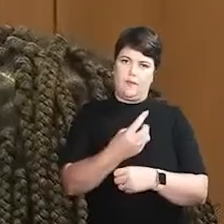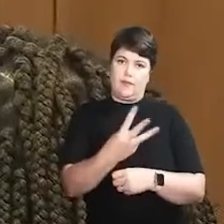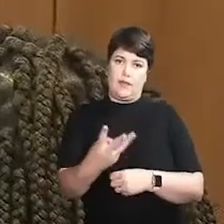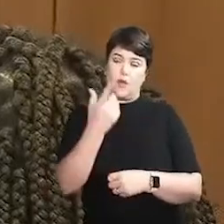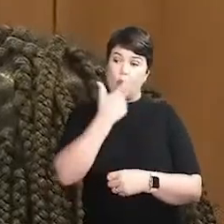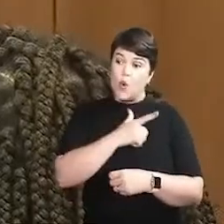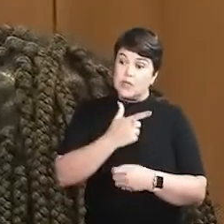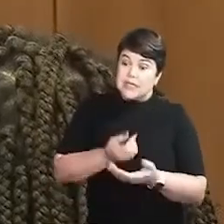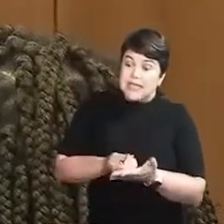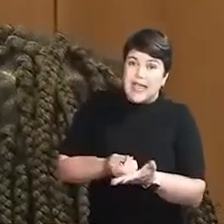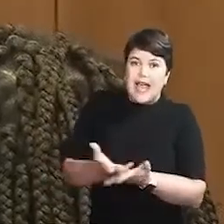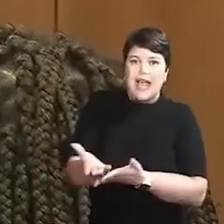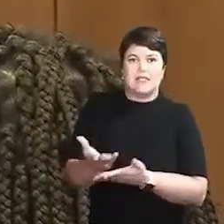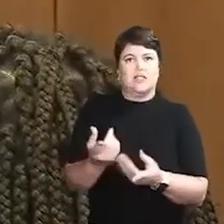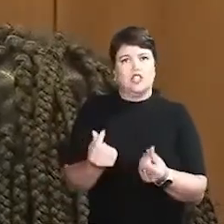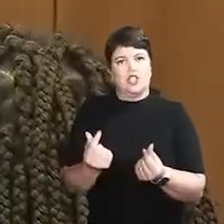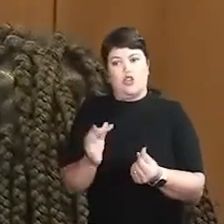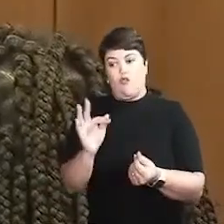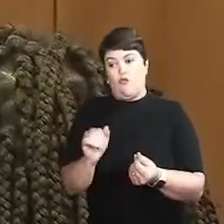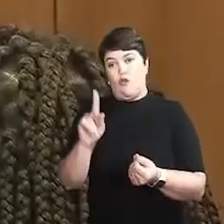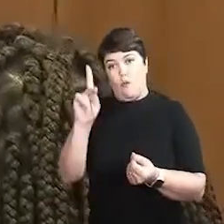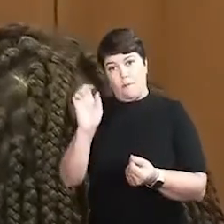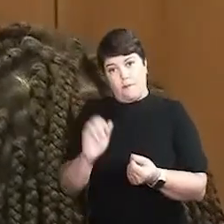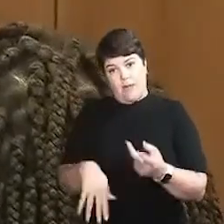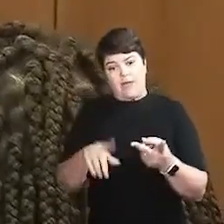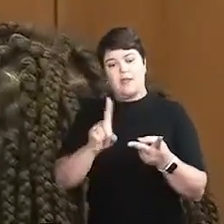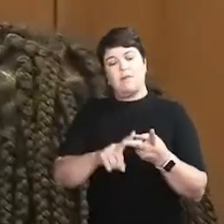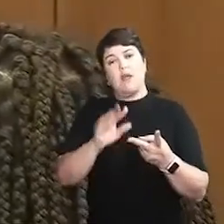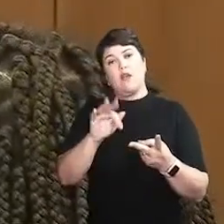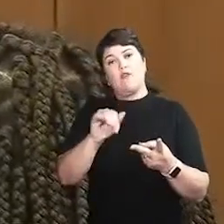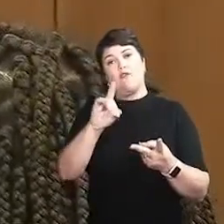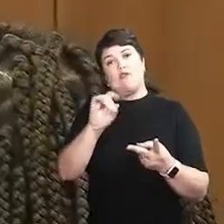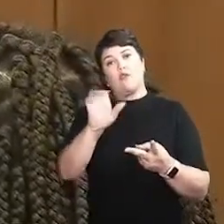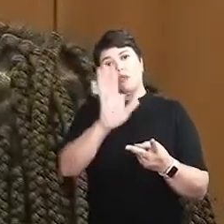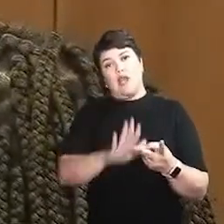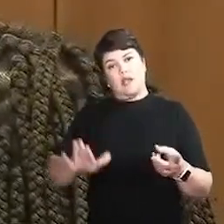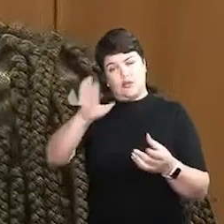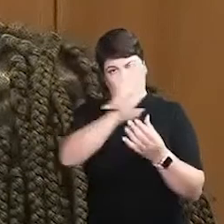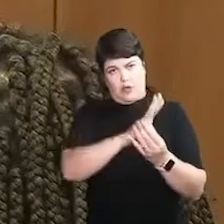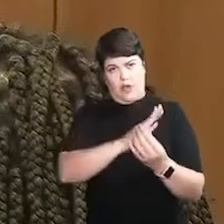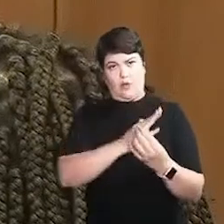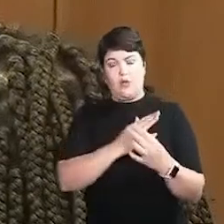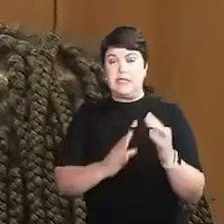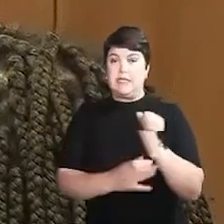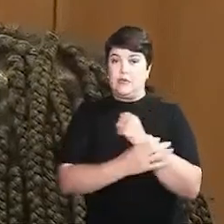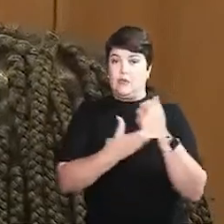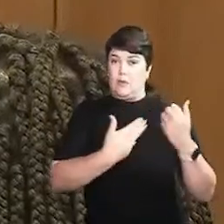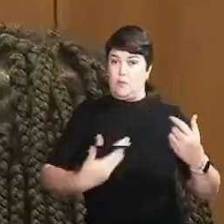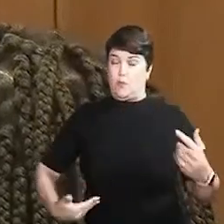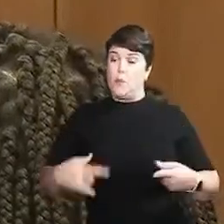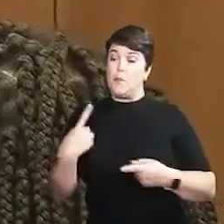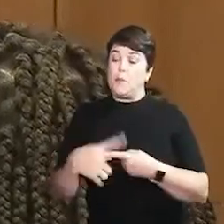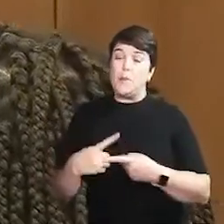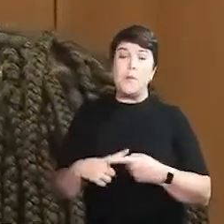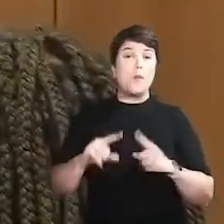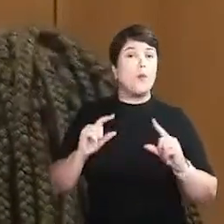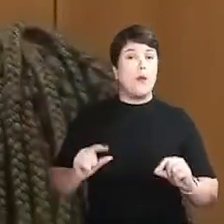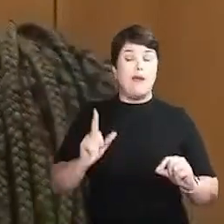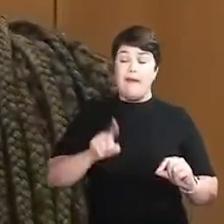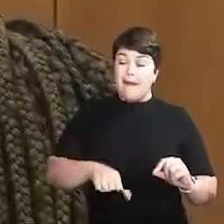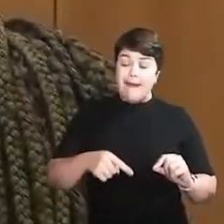conseguir gastar o dinheiro tanto do FP quant do Fundo Nacional de Segurança Pública porque essa é uma